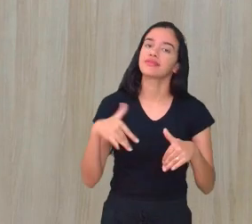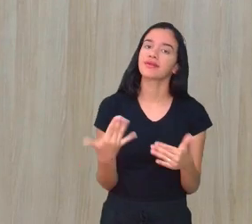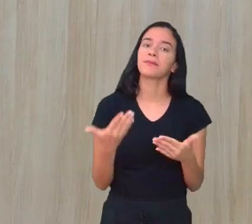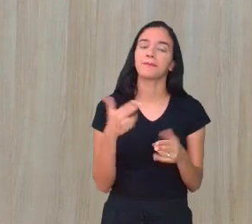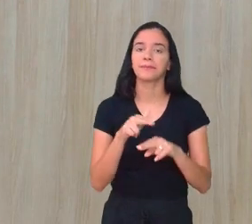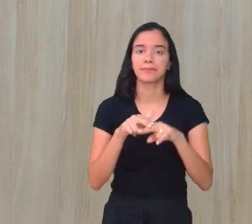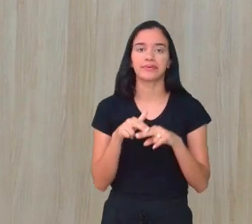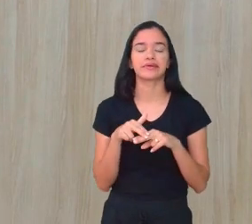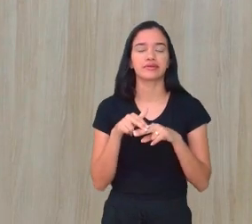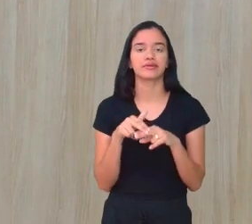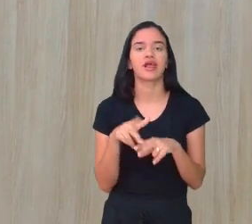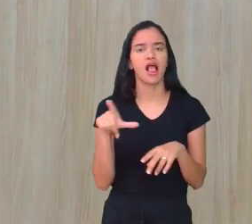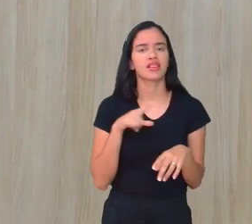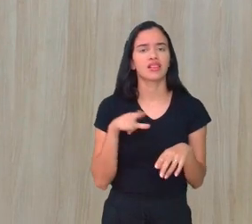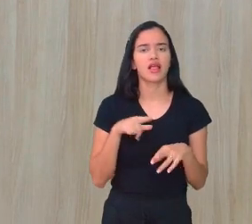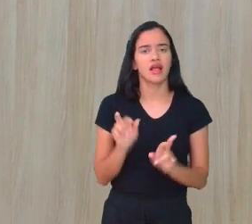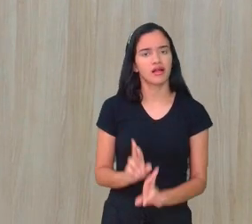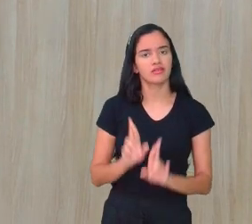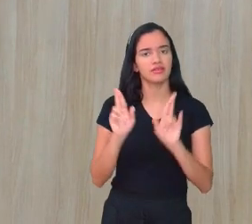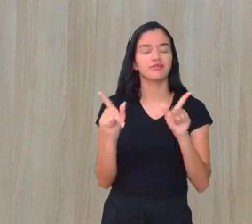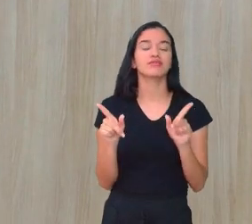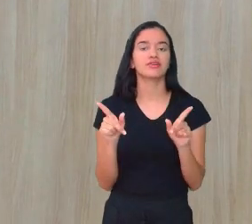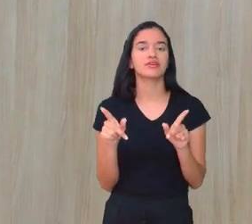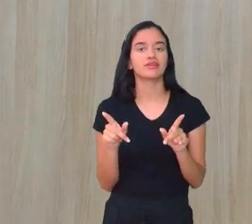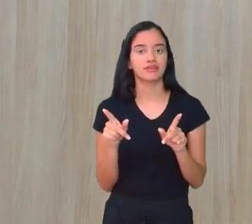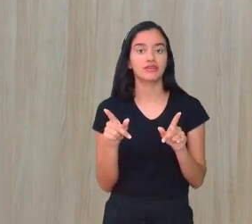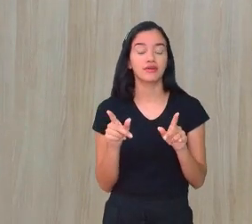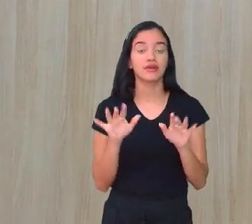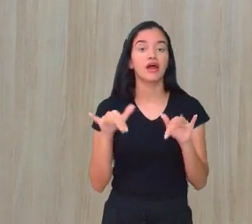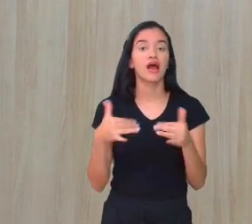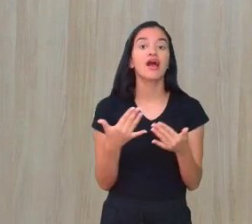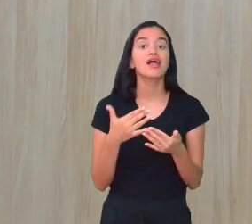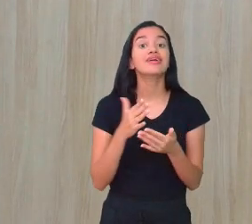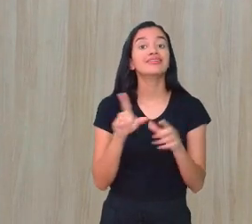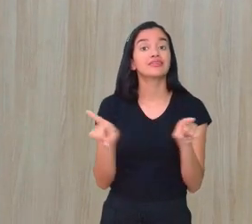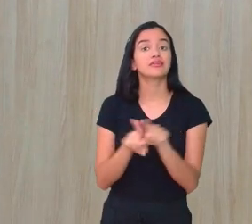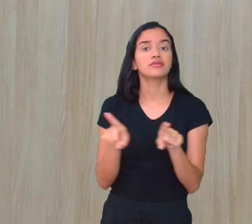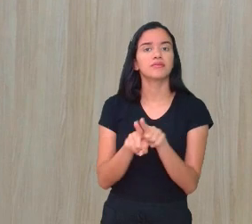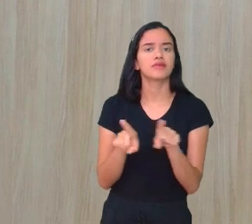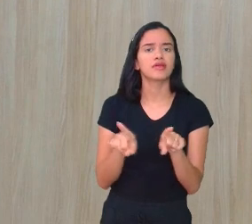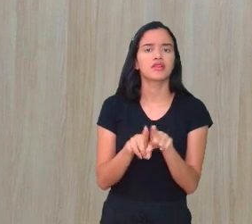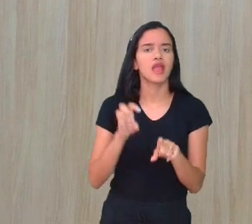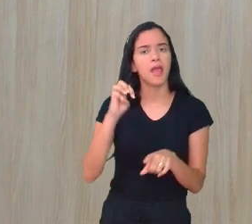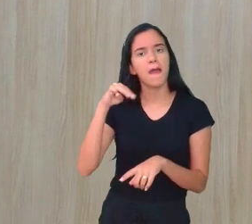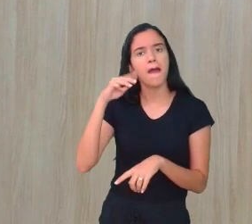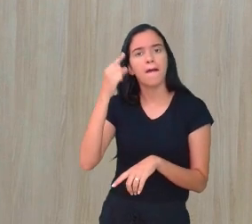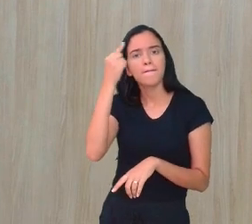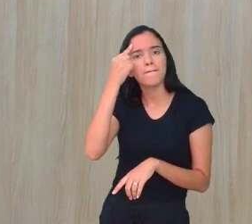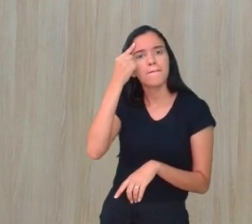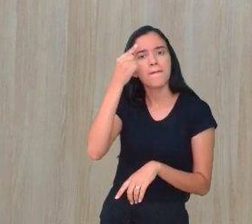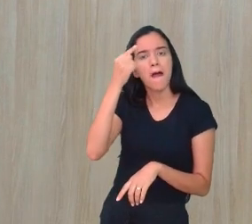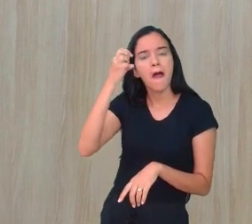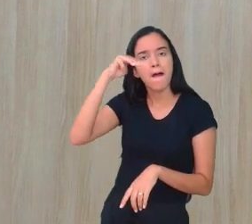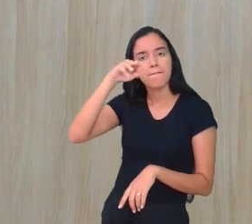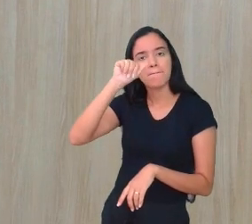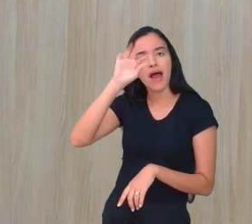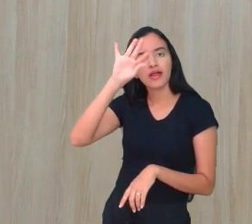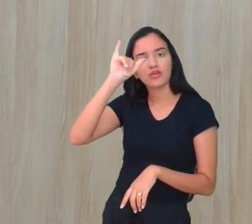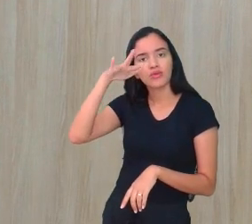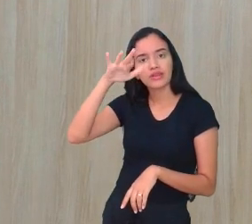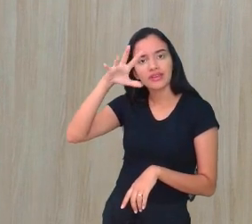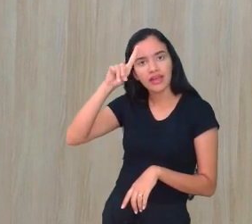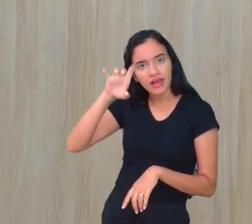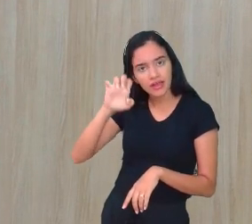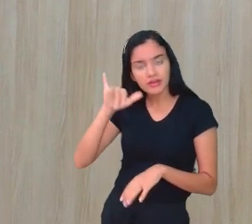isso que tem essa diferença aí na maturação, né, na maturidade, que não é maturidade só de cabeça, né, a maturidade do nosso